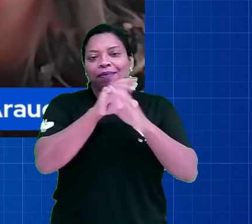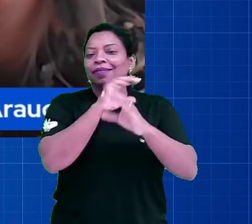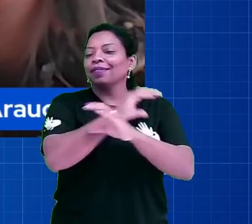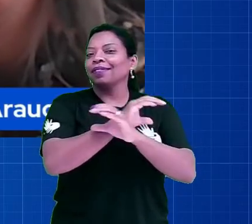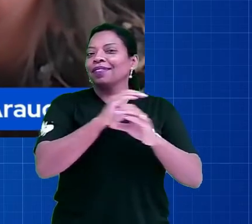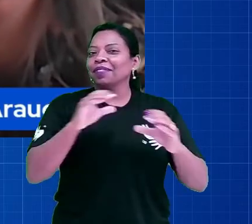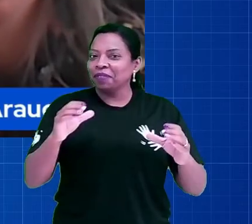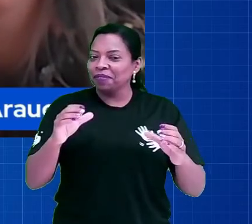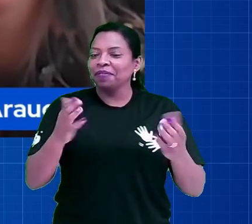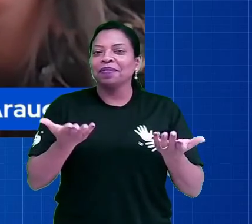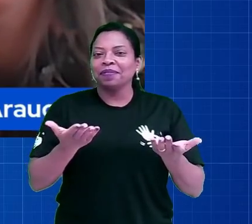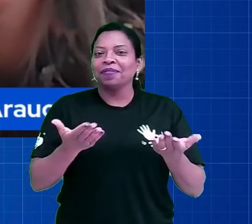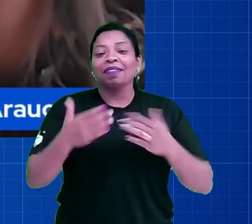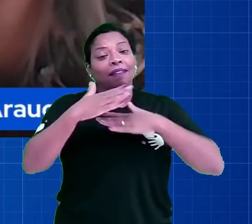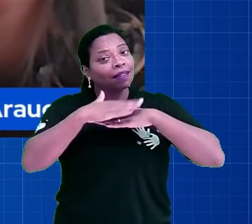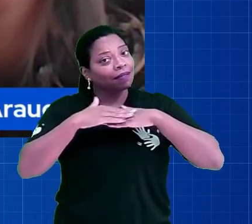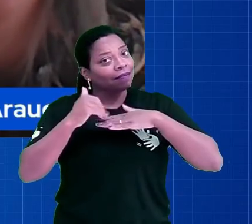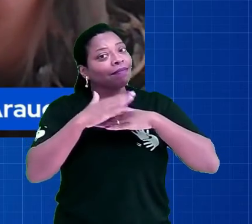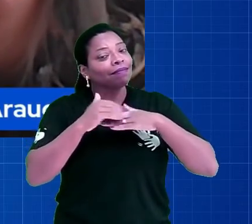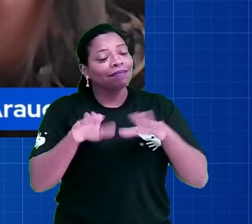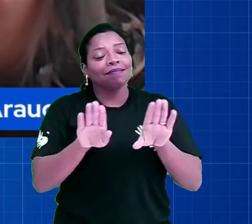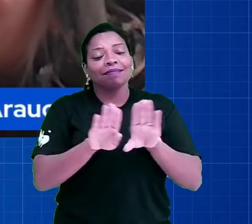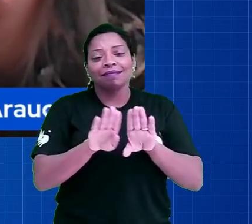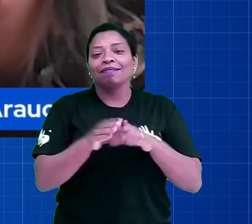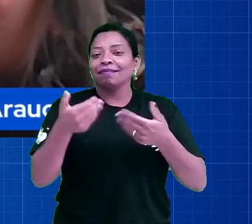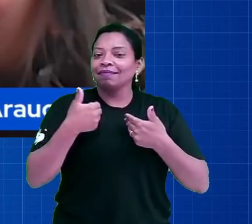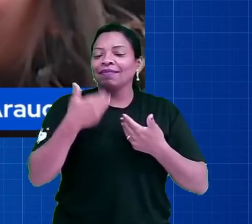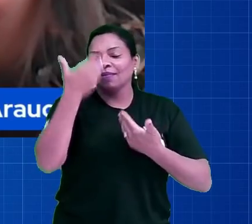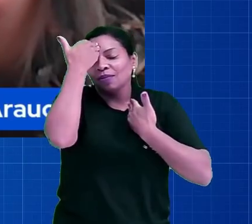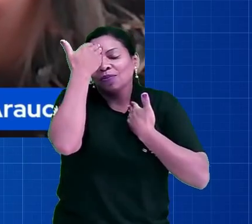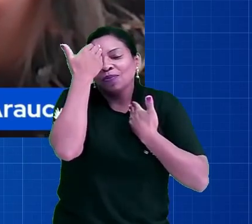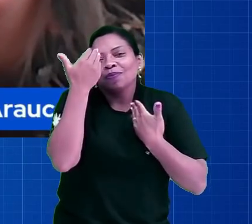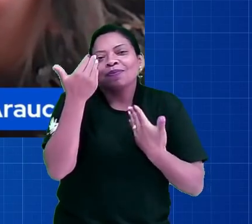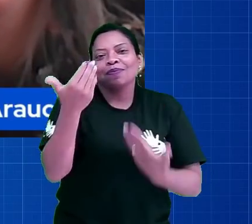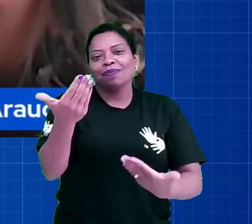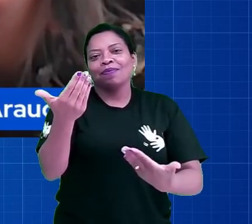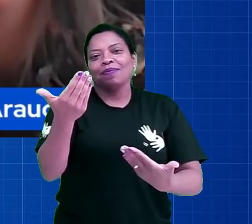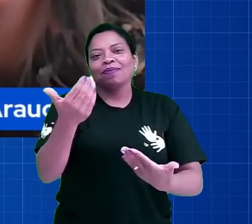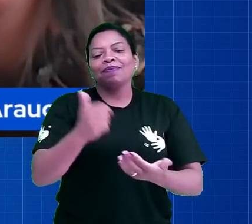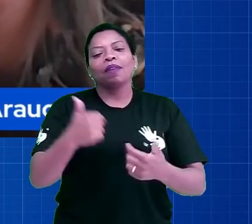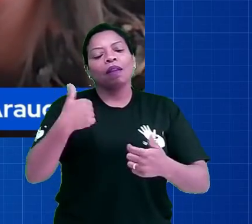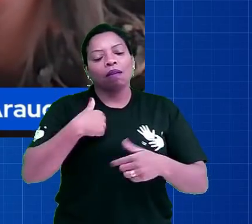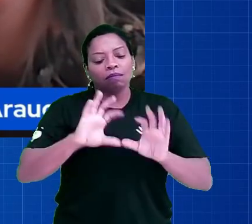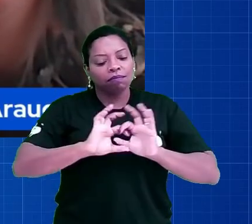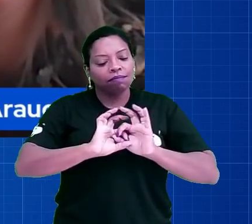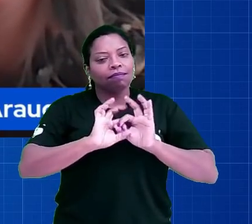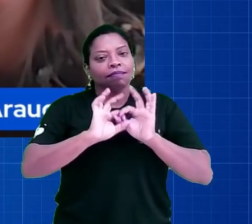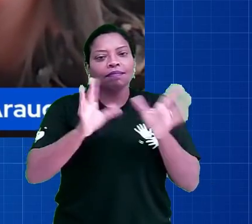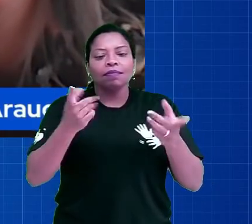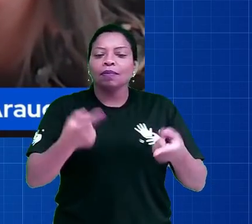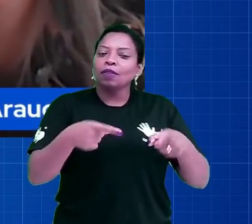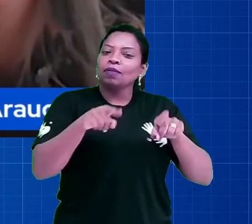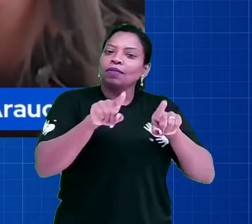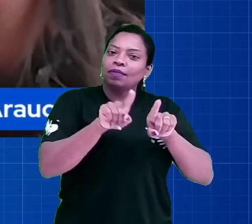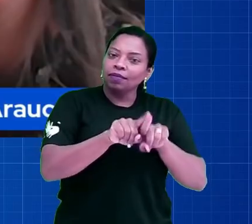de carinho também, né? Então, muito obrigado, eu estou à disposição para a gente retornar a